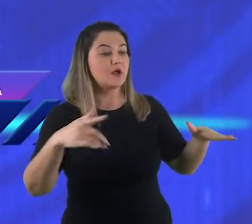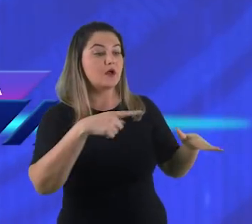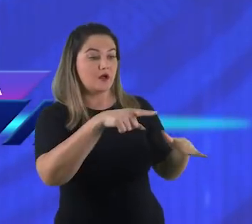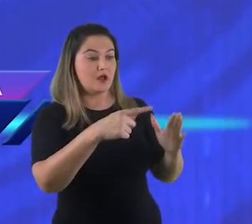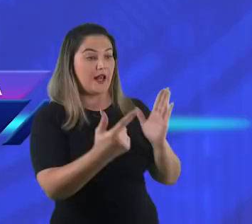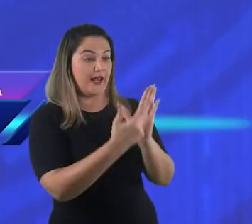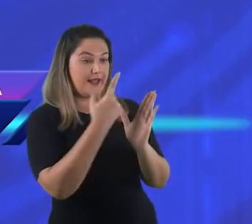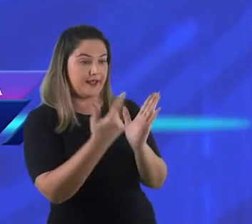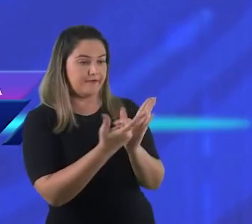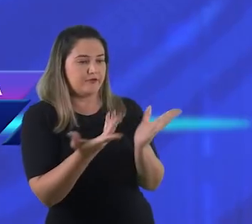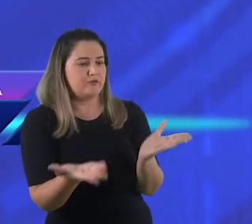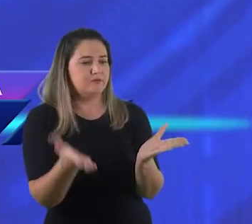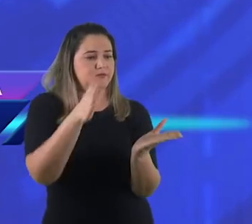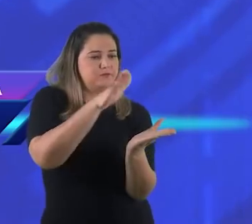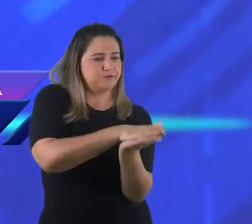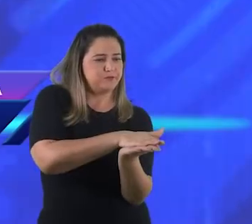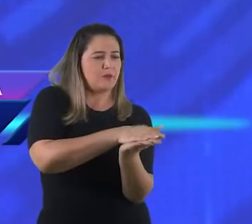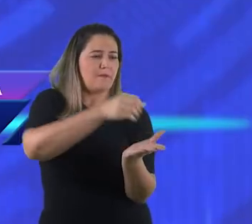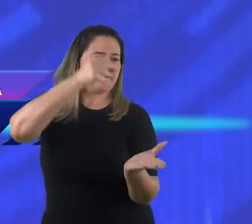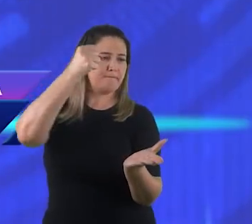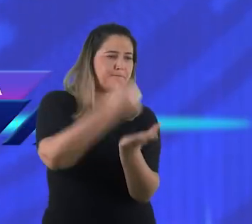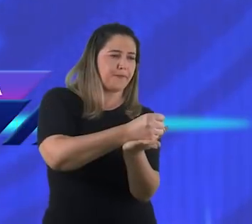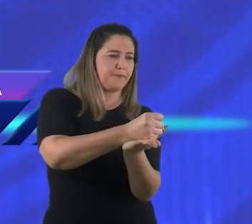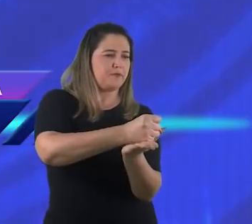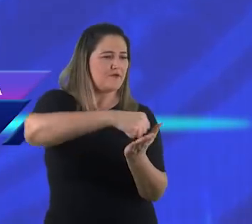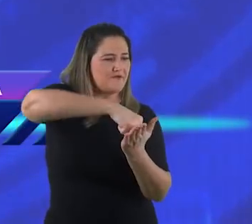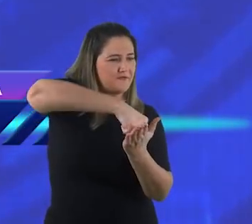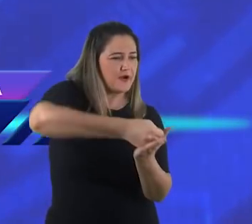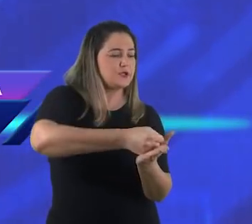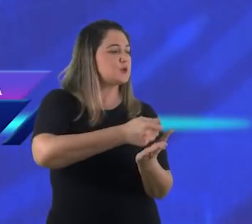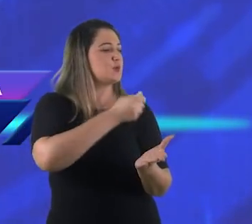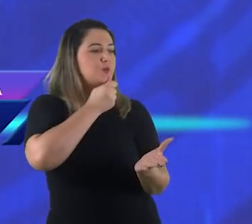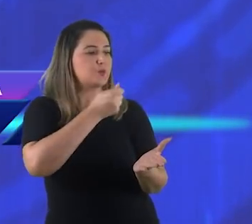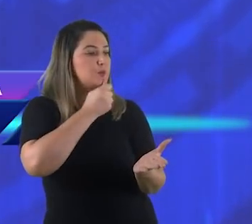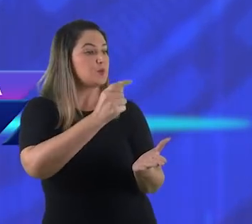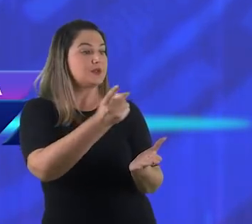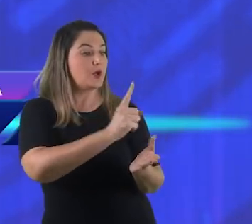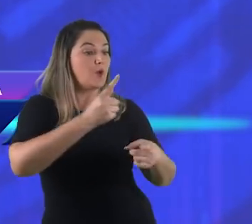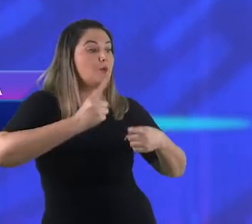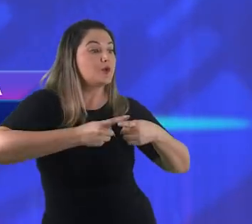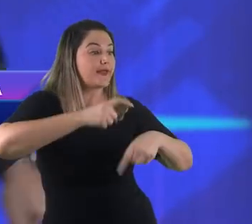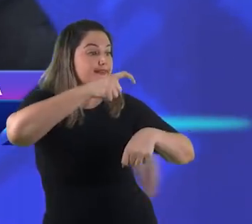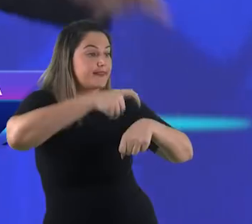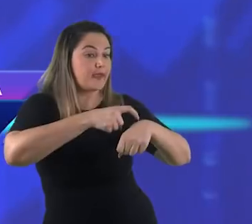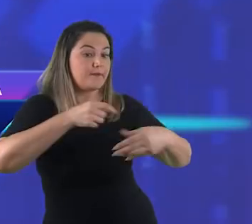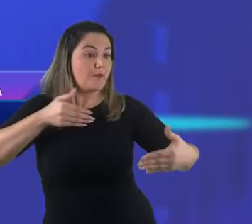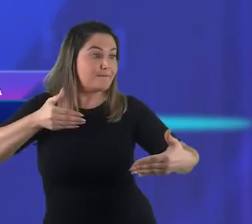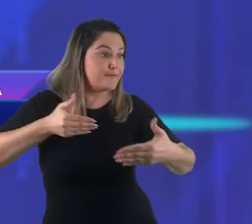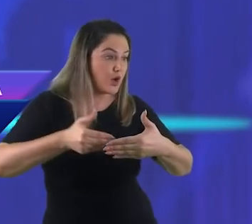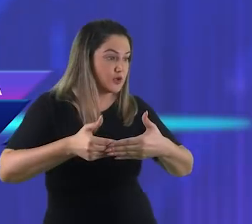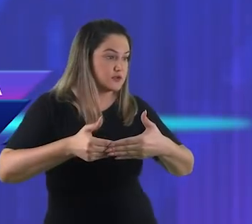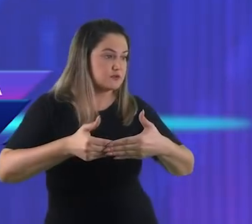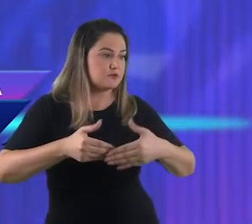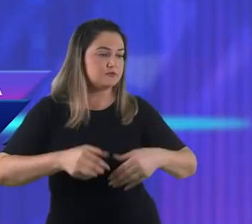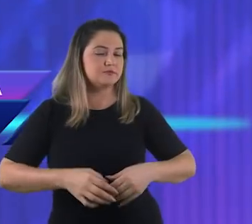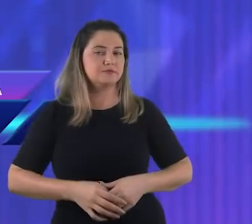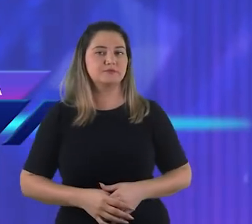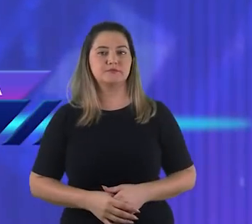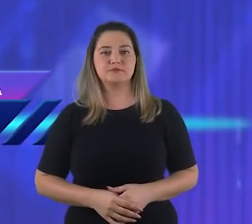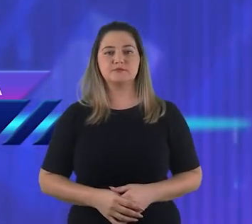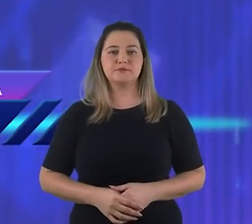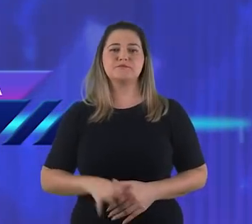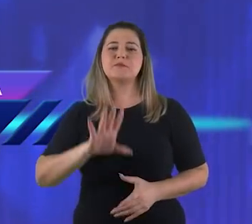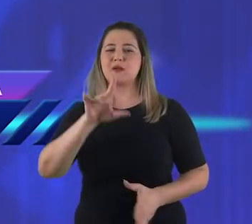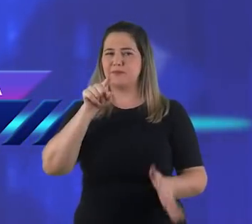não seles as palavras da profecia deste livro, porque o tempo está próximo. O que é selar as palavras